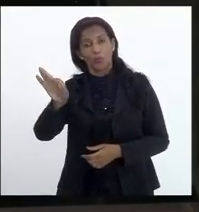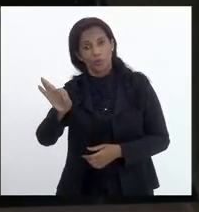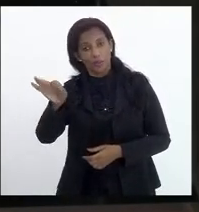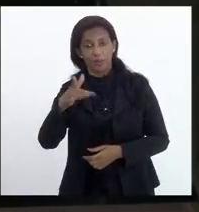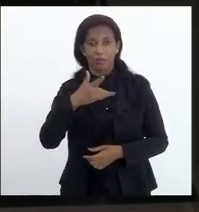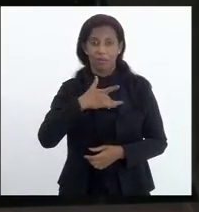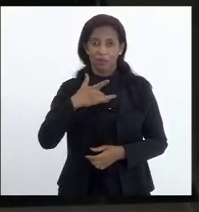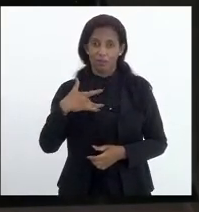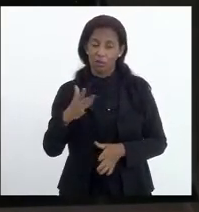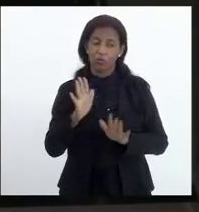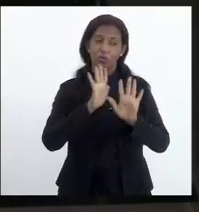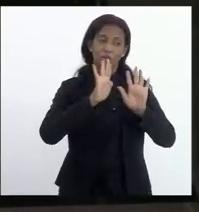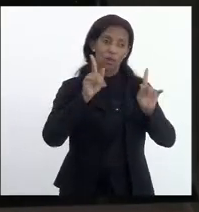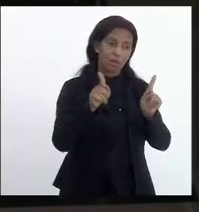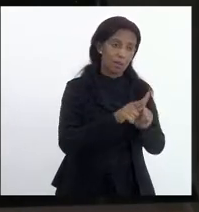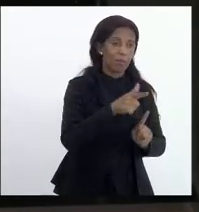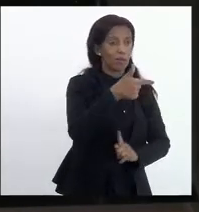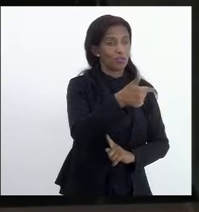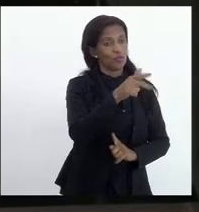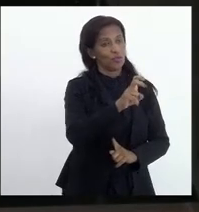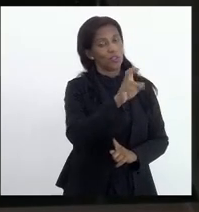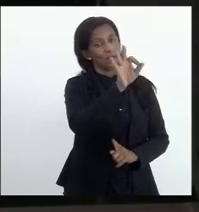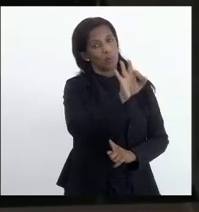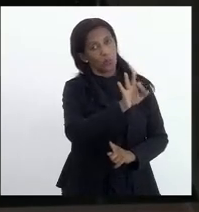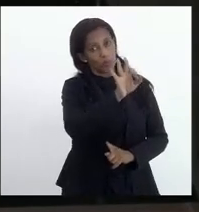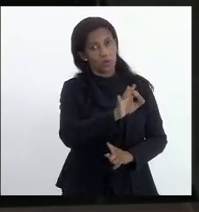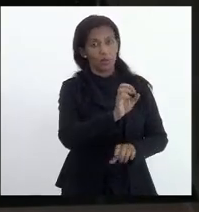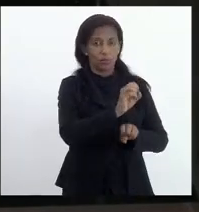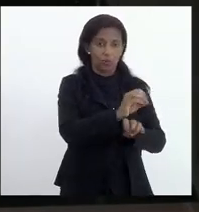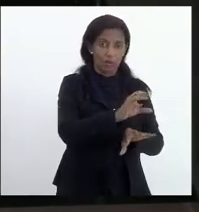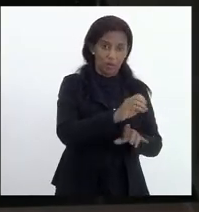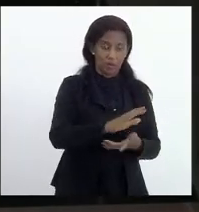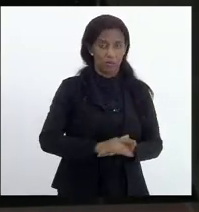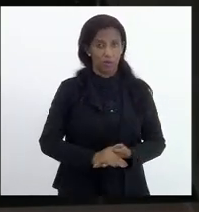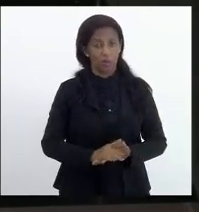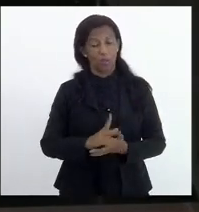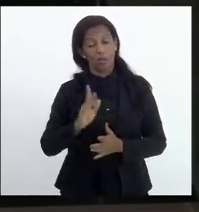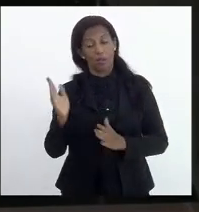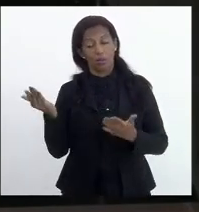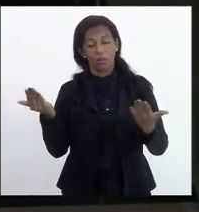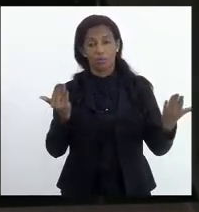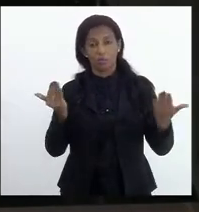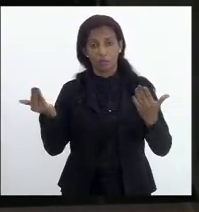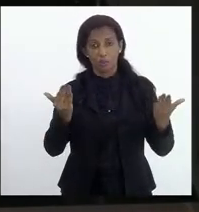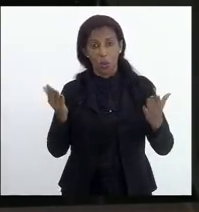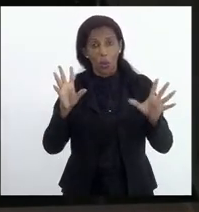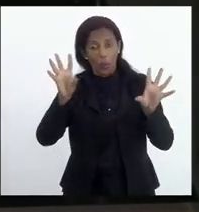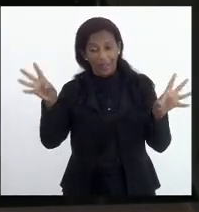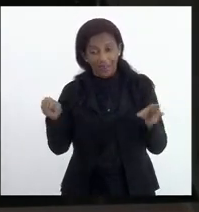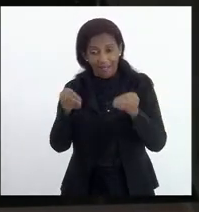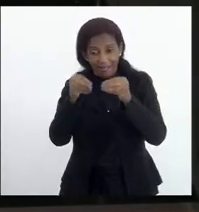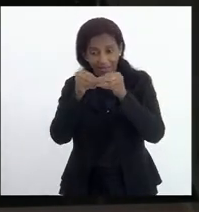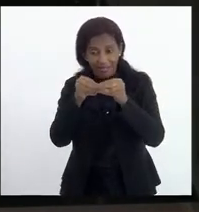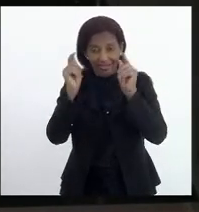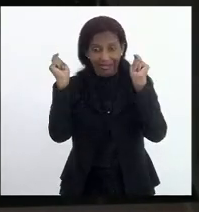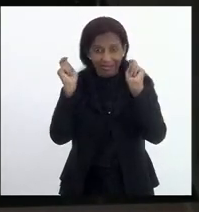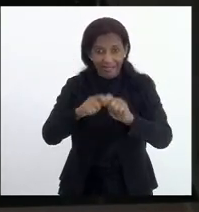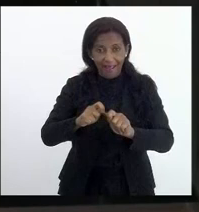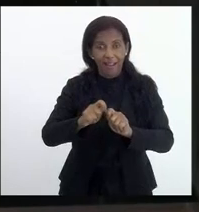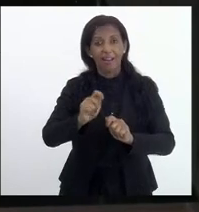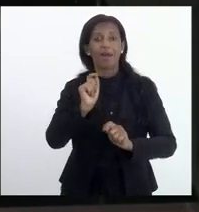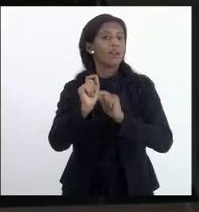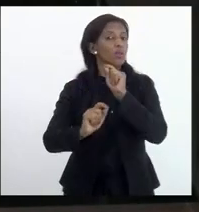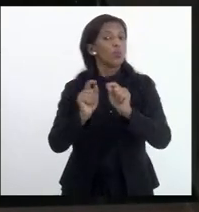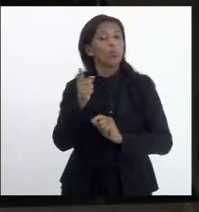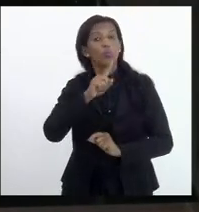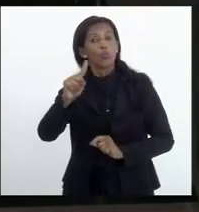saúde, nem nos 25% da educação. Então, nós estamos dizendo aqui o que cabe e o que não cabe